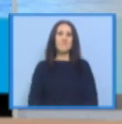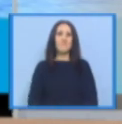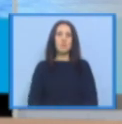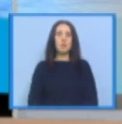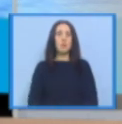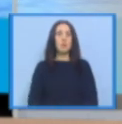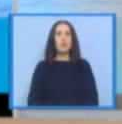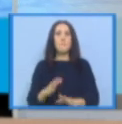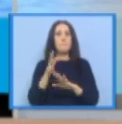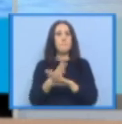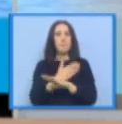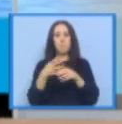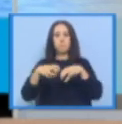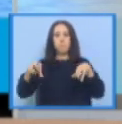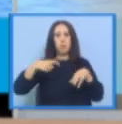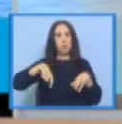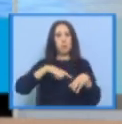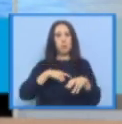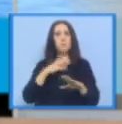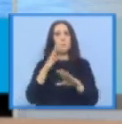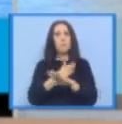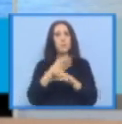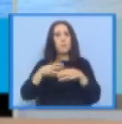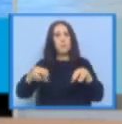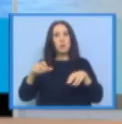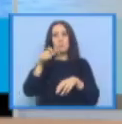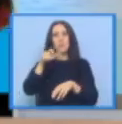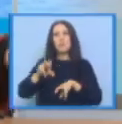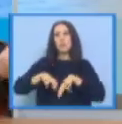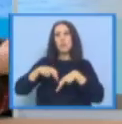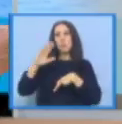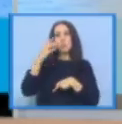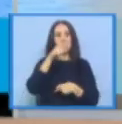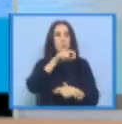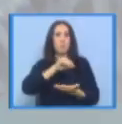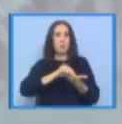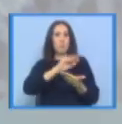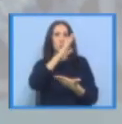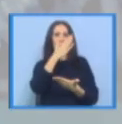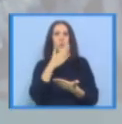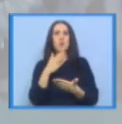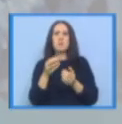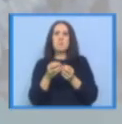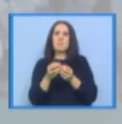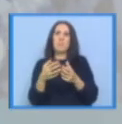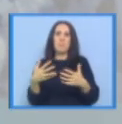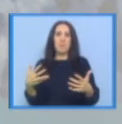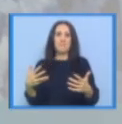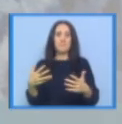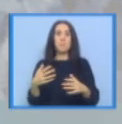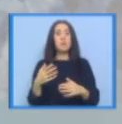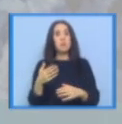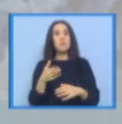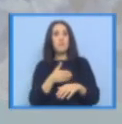fosso entre nós, o fosso entre os mais ricos e os mais pobres, tem vindo a avolumar-se. Estamos